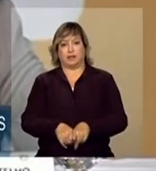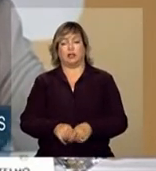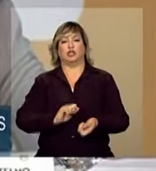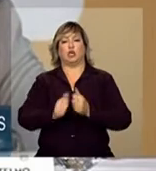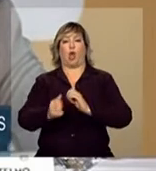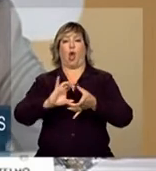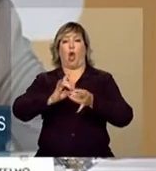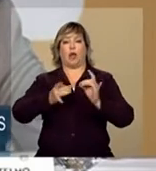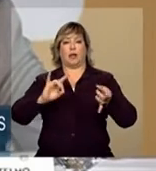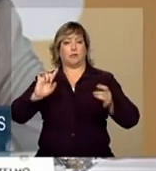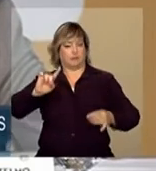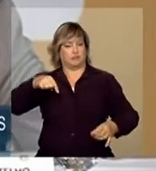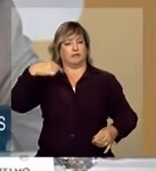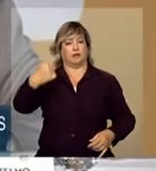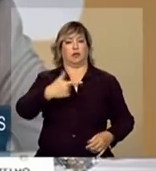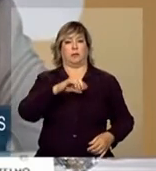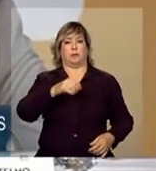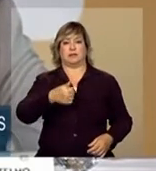os Jogos Olímpicos aí na frente.